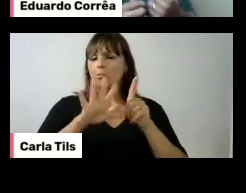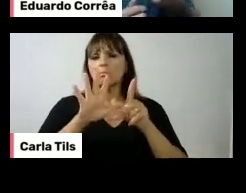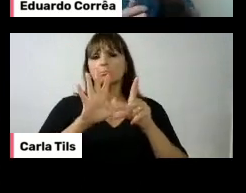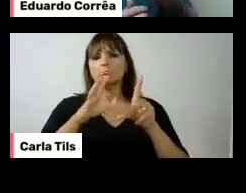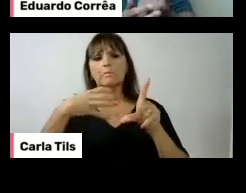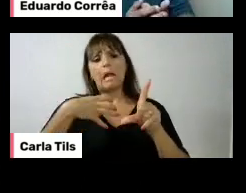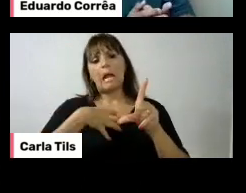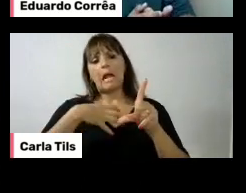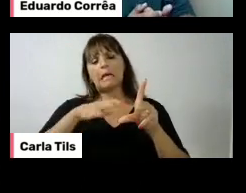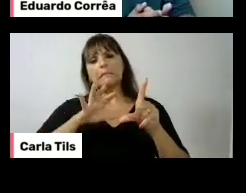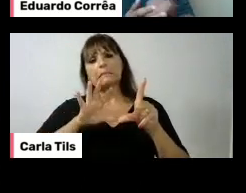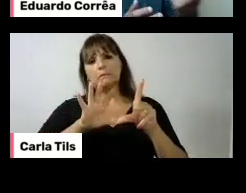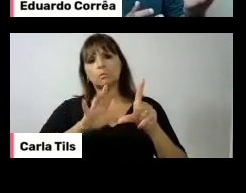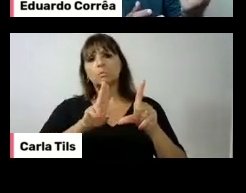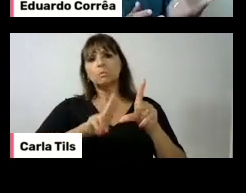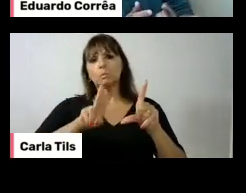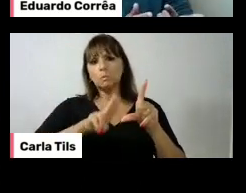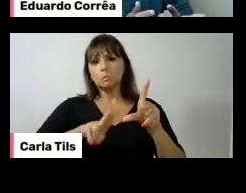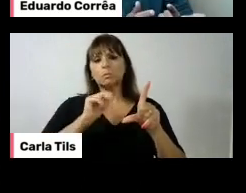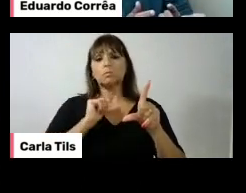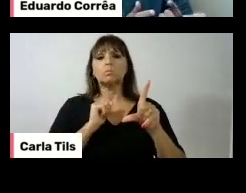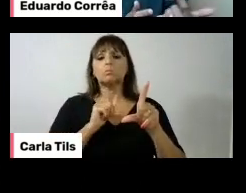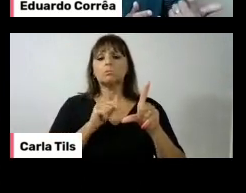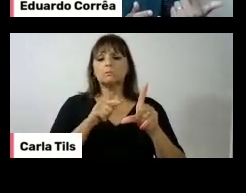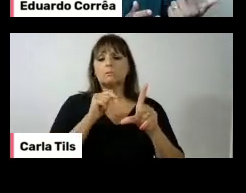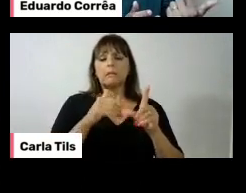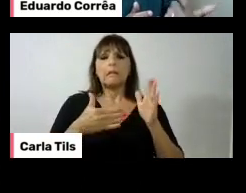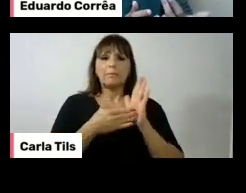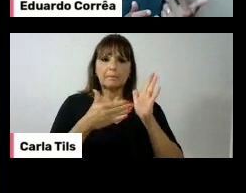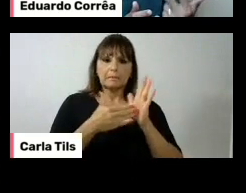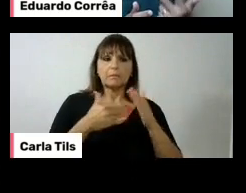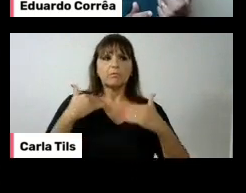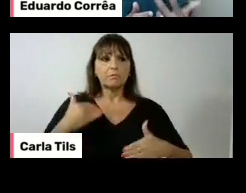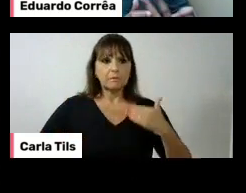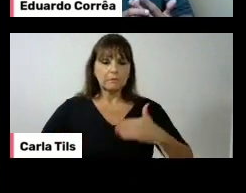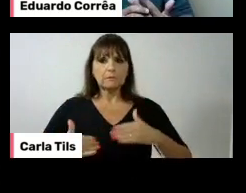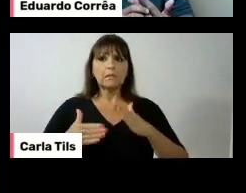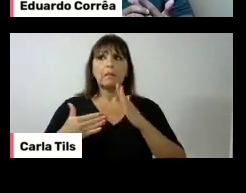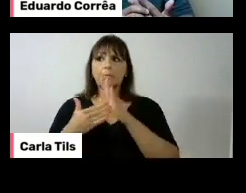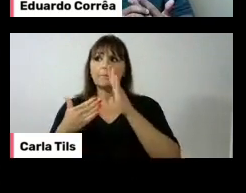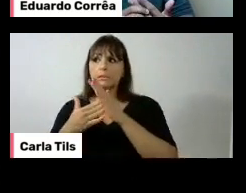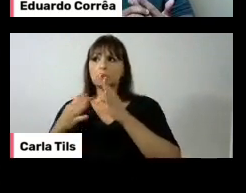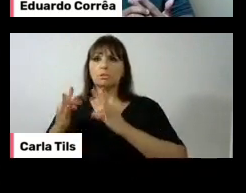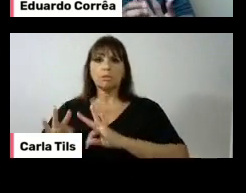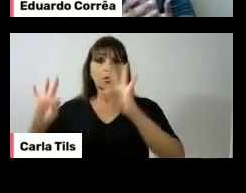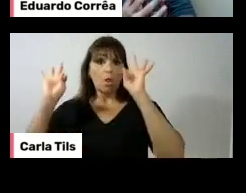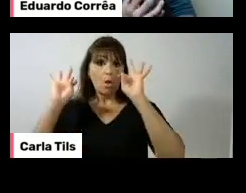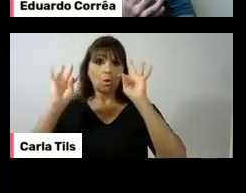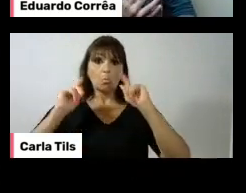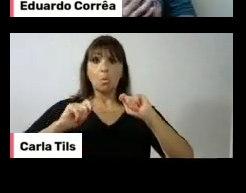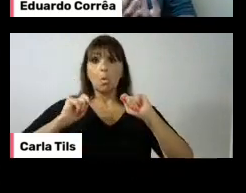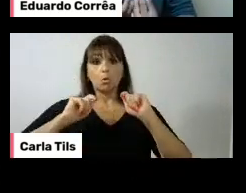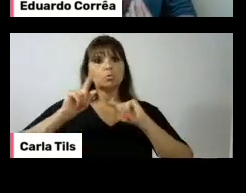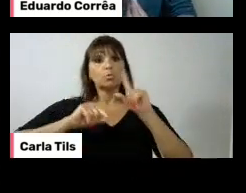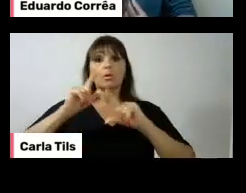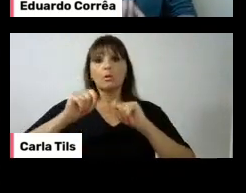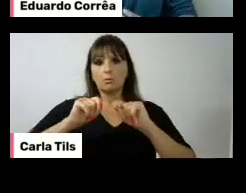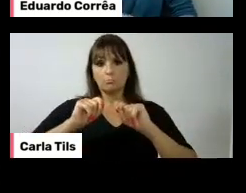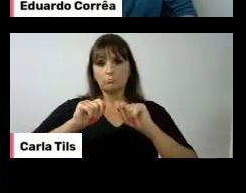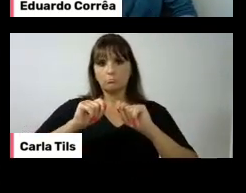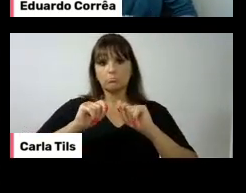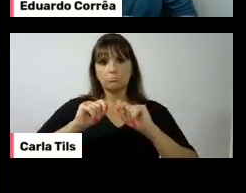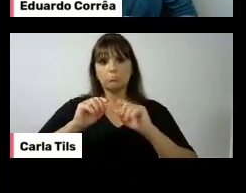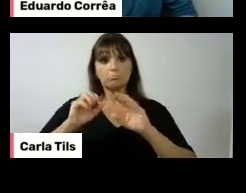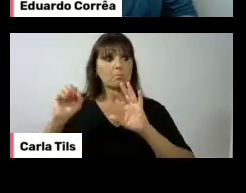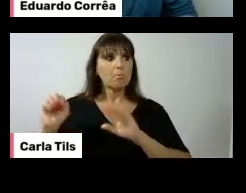por quê? Tem uma limitação física, tem uma limitação tecnológica, ou se eles podem escolher, nós estamos colocando o poder na mão